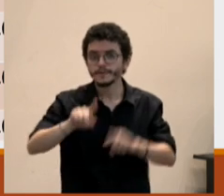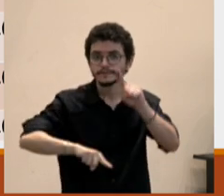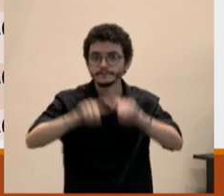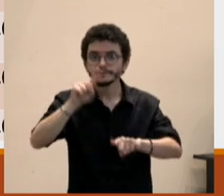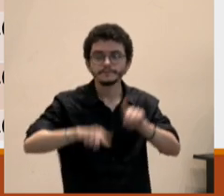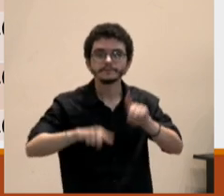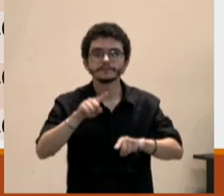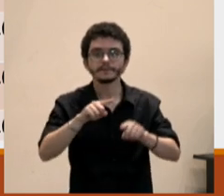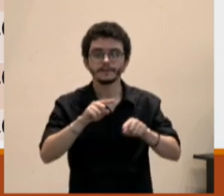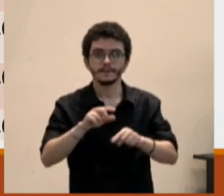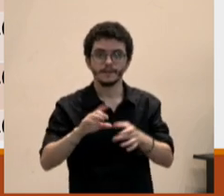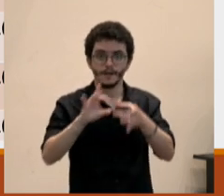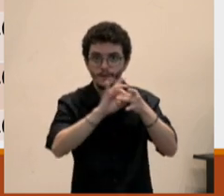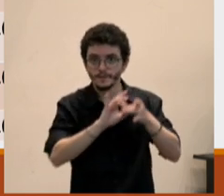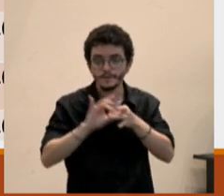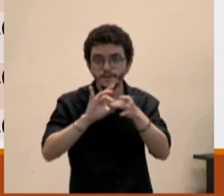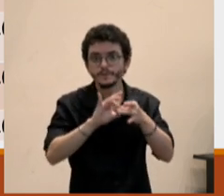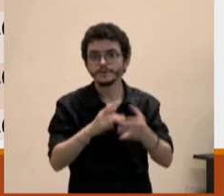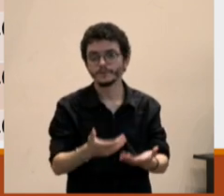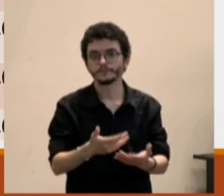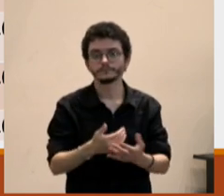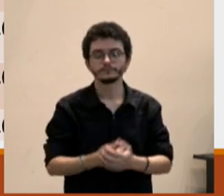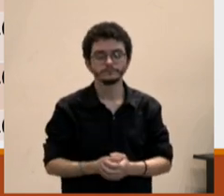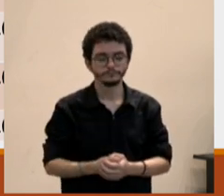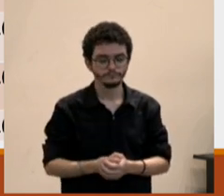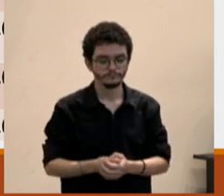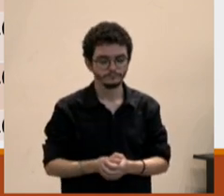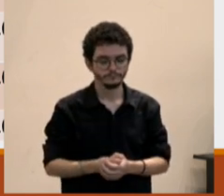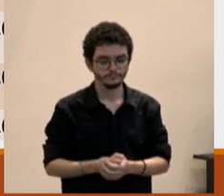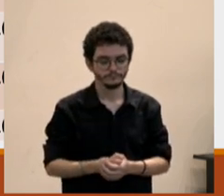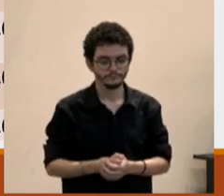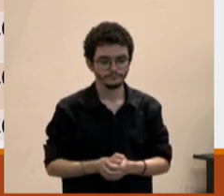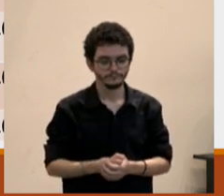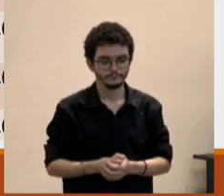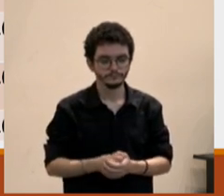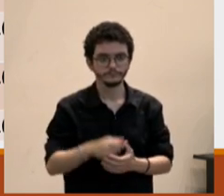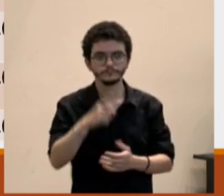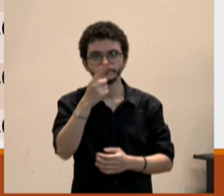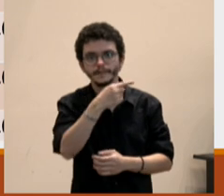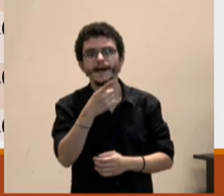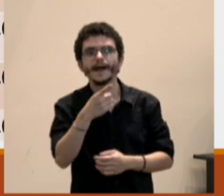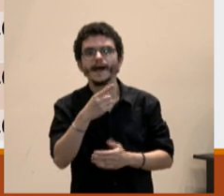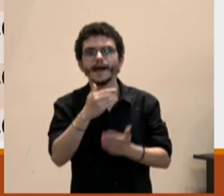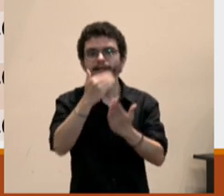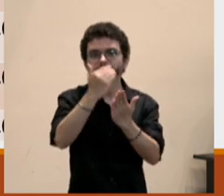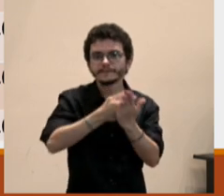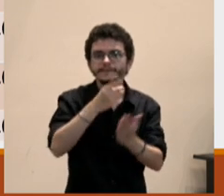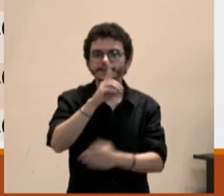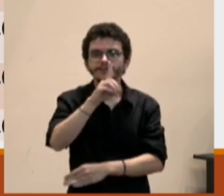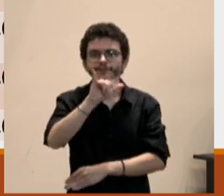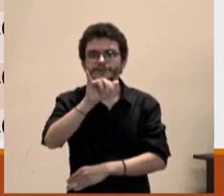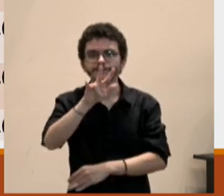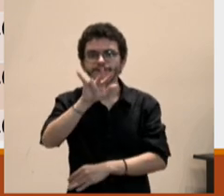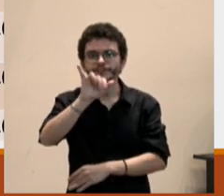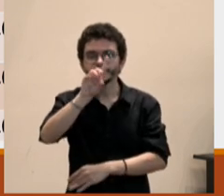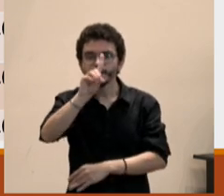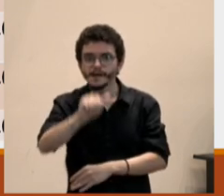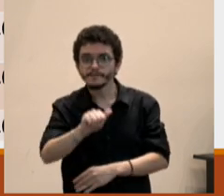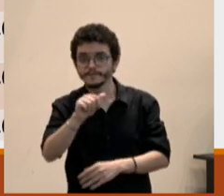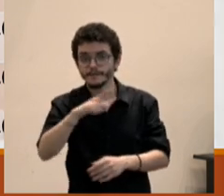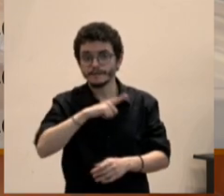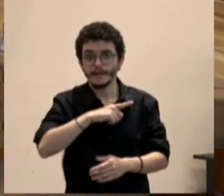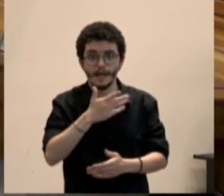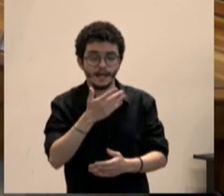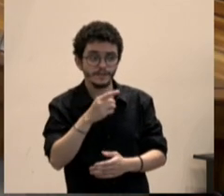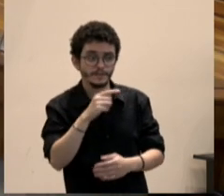União. A dívida ativa da União é aquele... é aquela dívida que as pessoas, empresários, têm com a União e